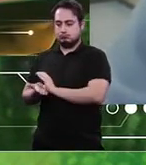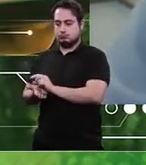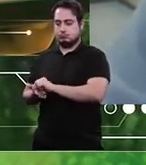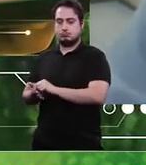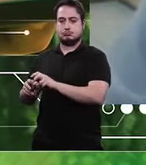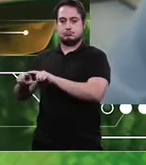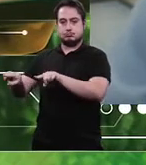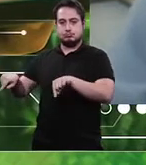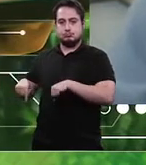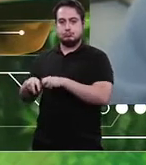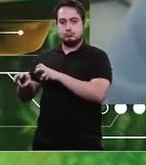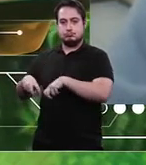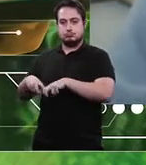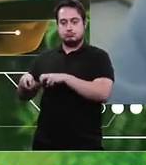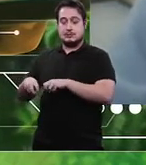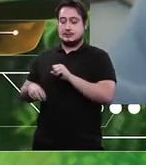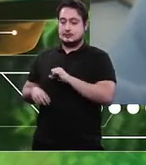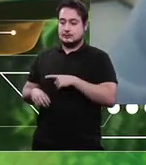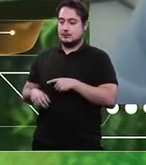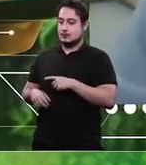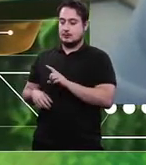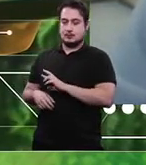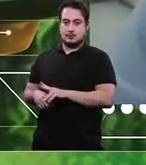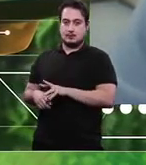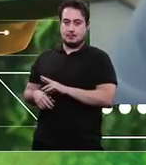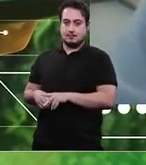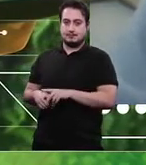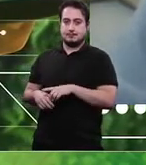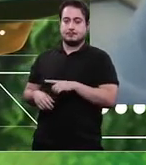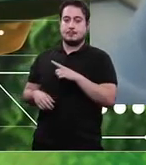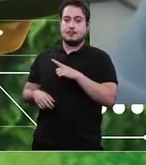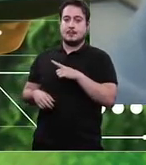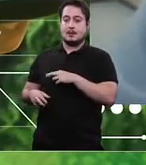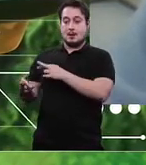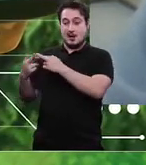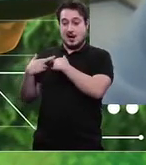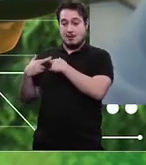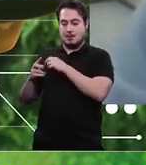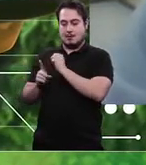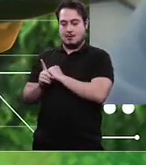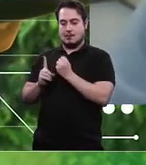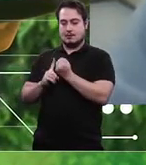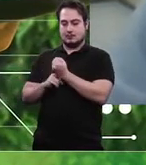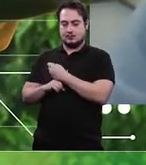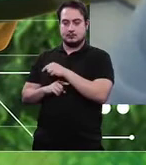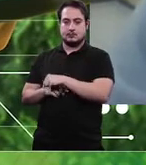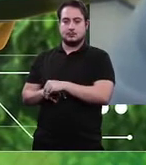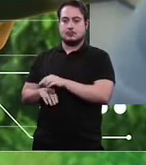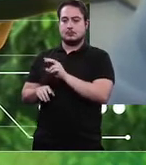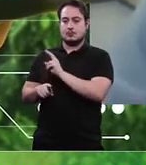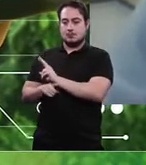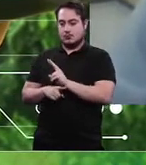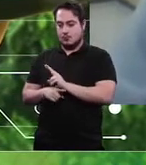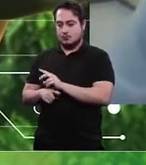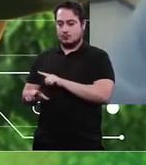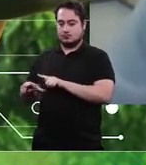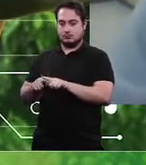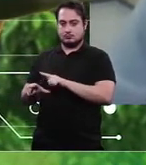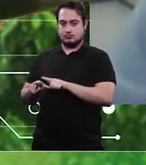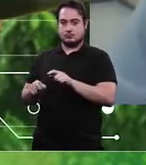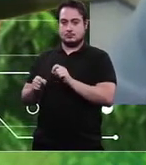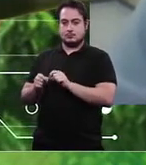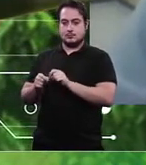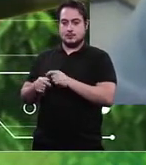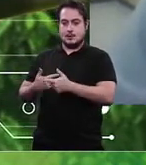aumentar a produtividade, ele não avança. Se ele não tiver a responsabilidade social de cuidar do trabalhador, de fazer